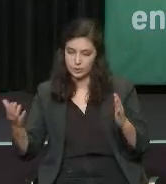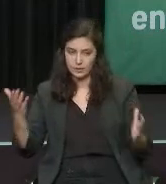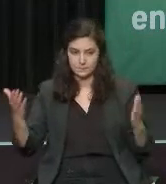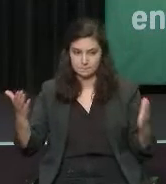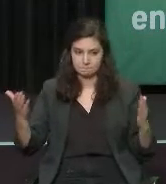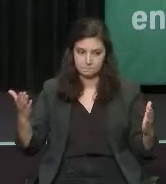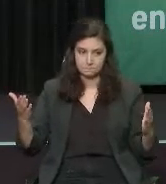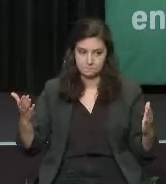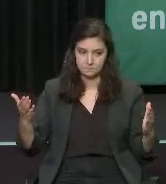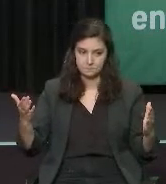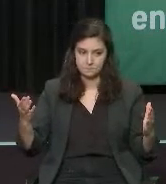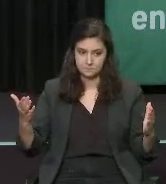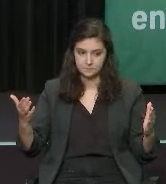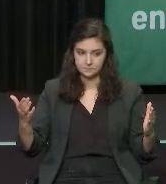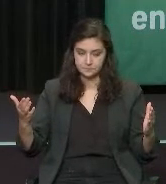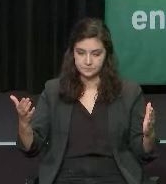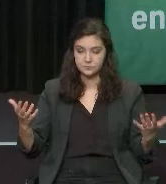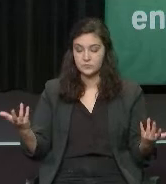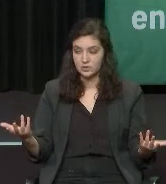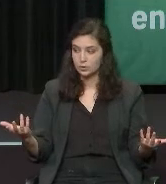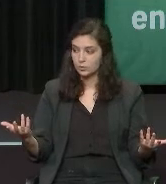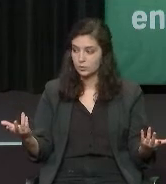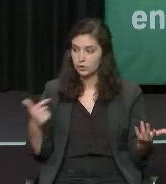e 2020.